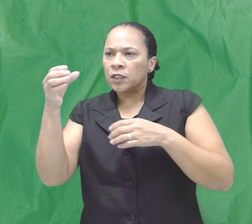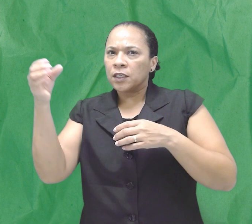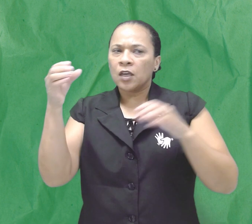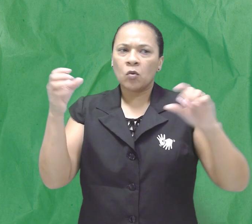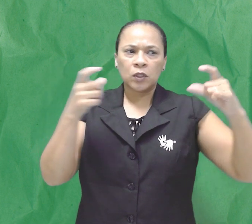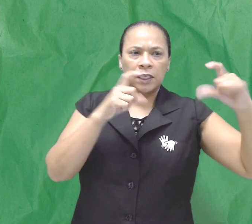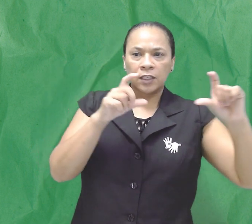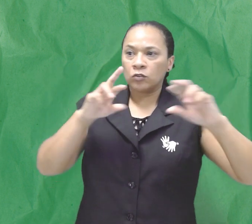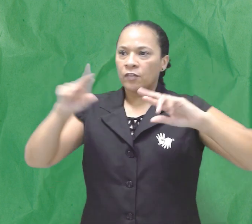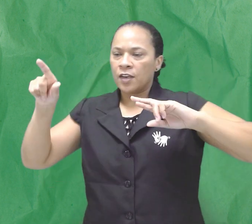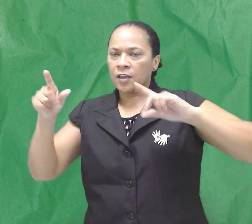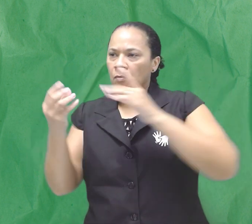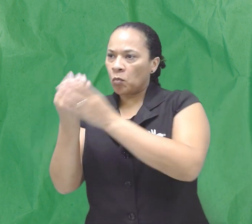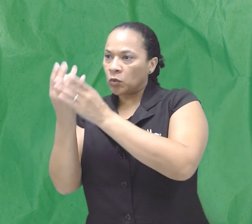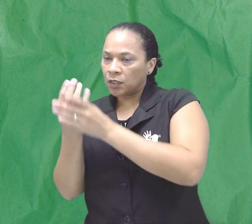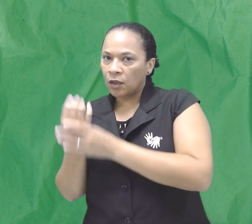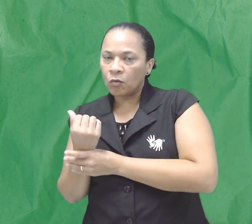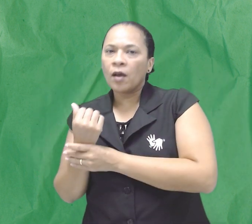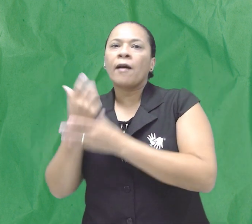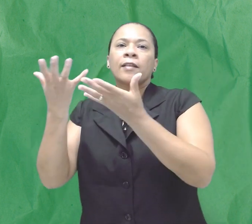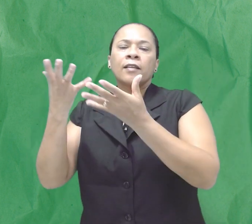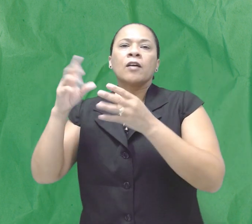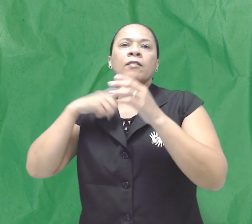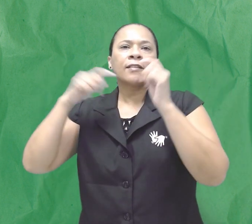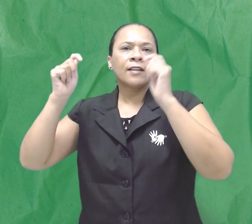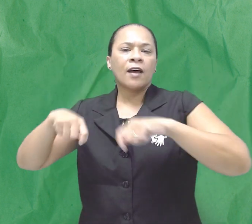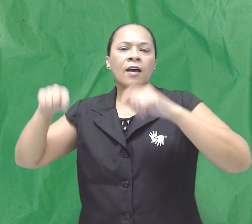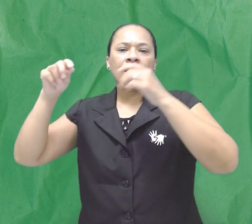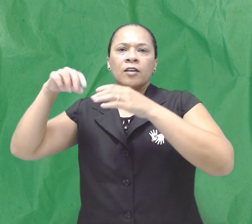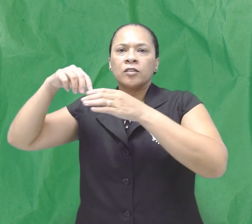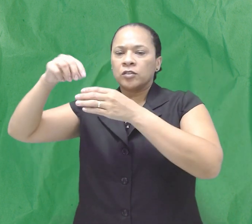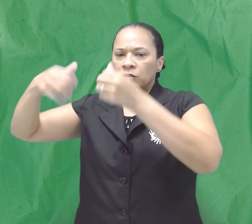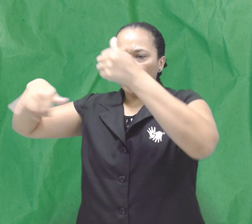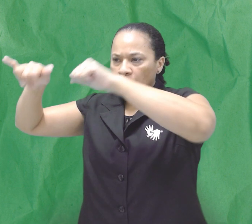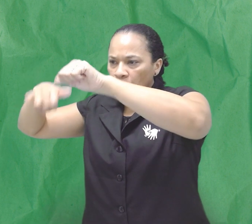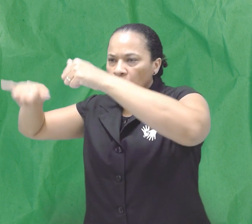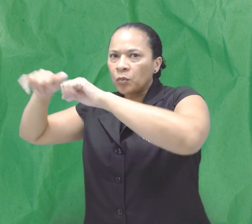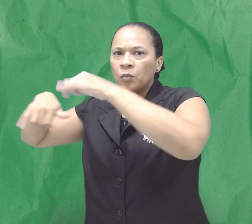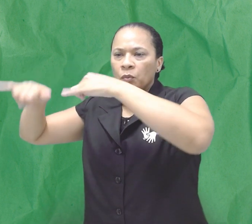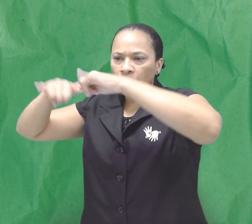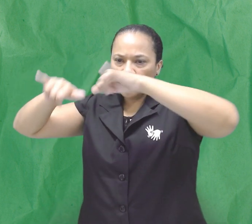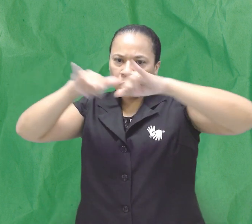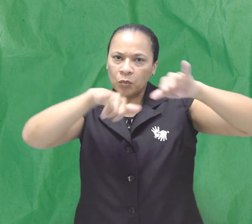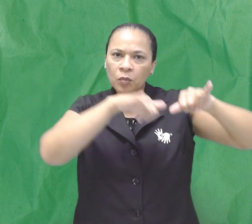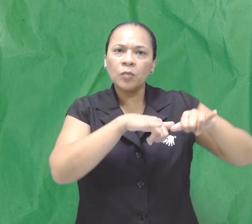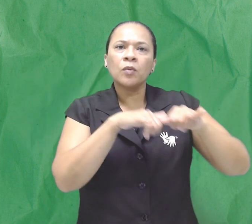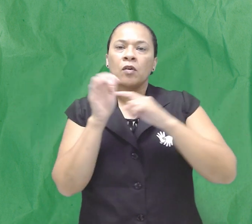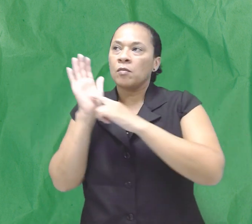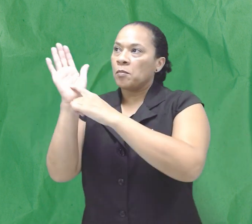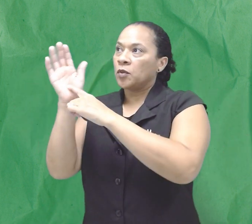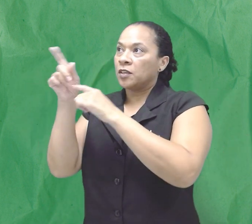diferentes, né, eu posso utilizar o processo da diluição. E aqui eu tenho um esquema, né, onde eu apresento